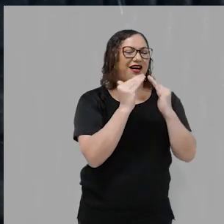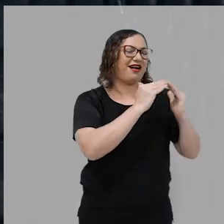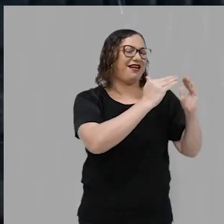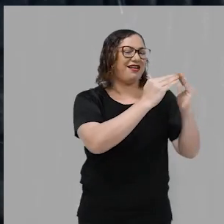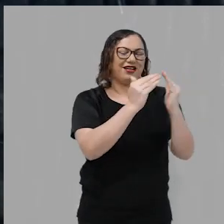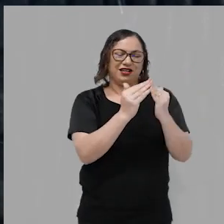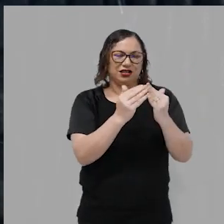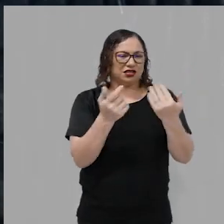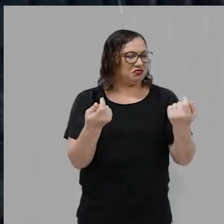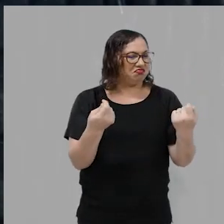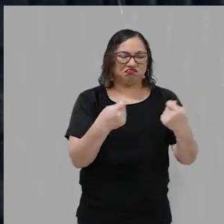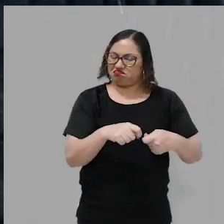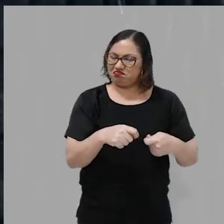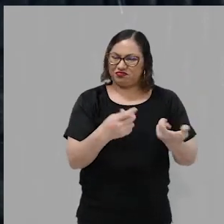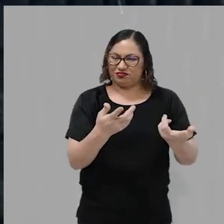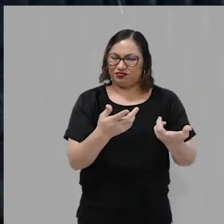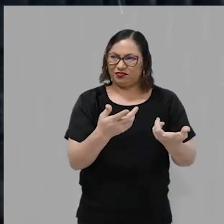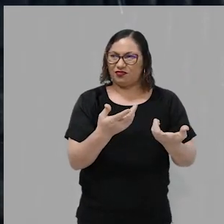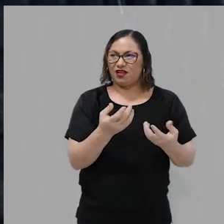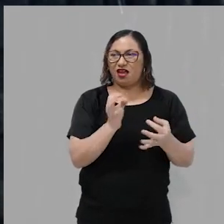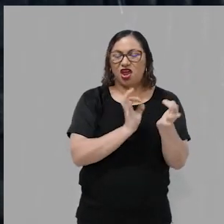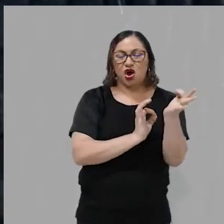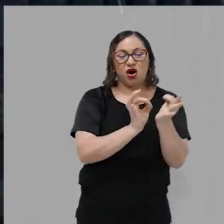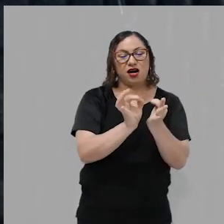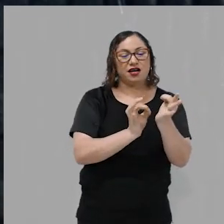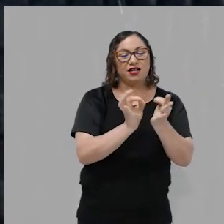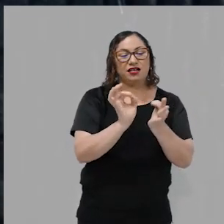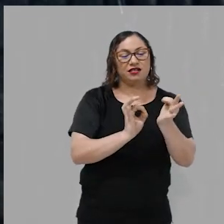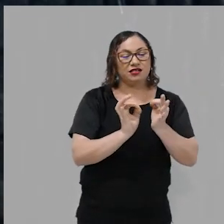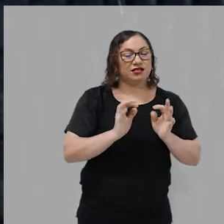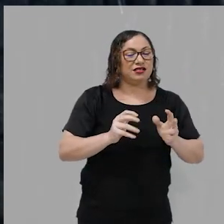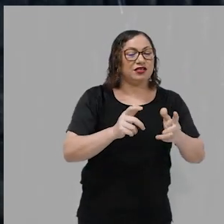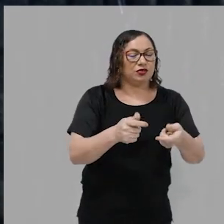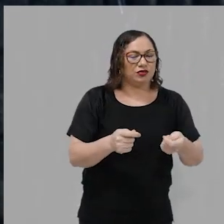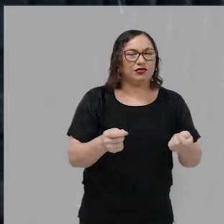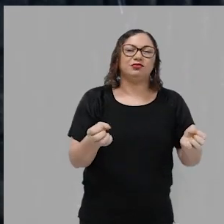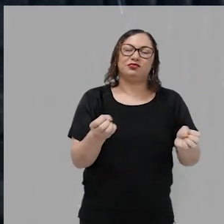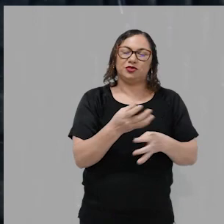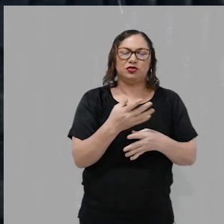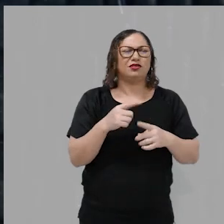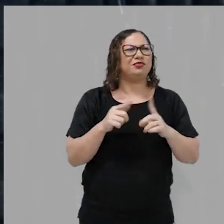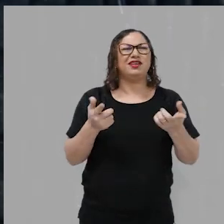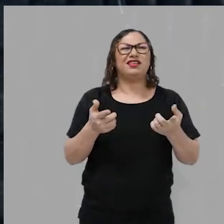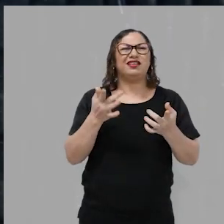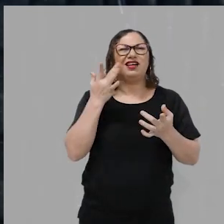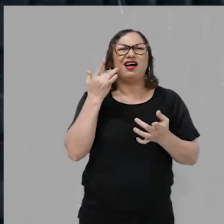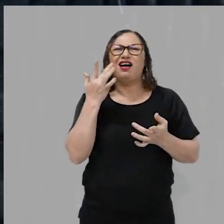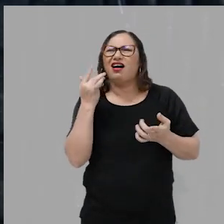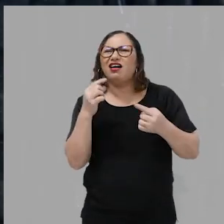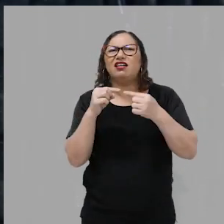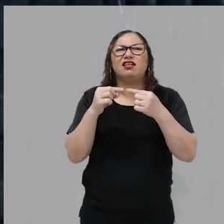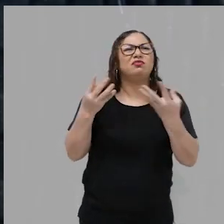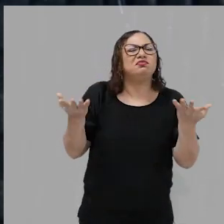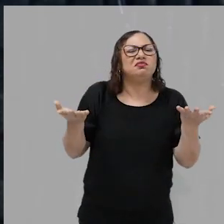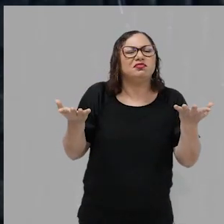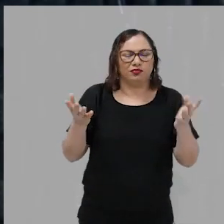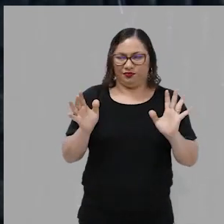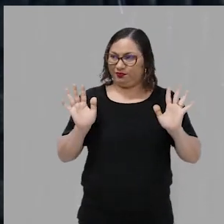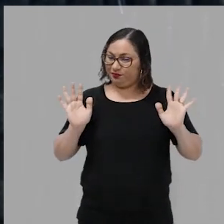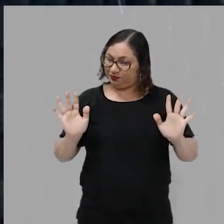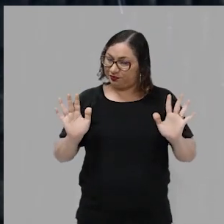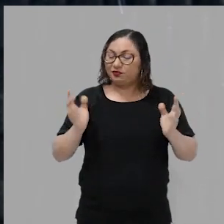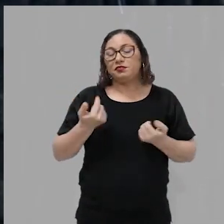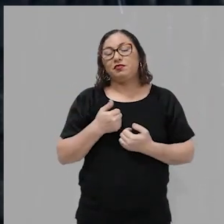tinha condições, e aí eu vou organizar essa situação toda. Pronto. Mas, professor, o que a arte tem a ver com isso tudo? Bom,